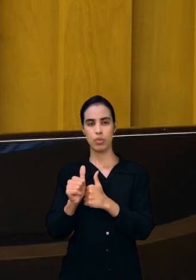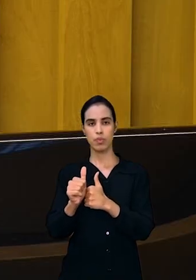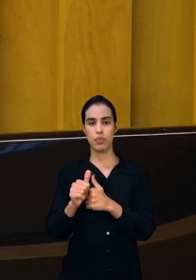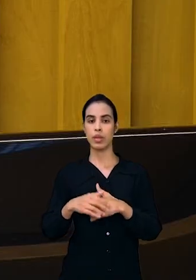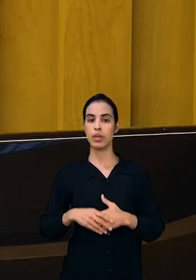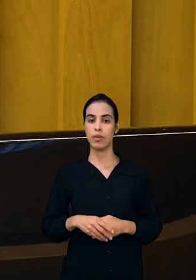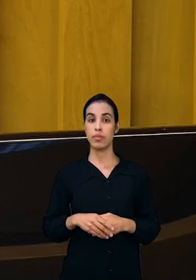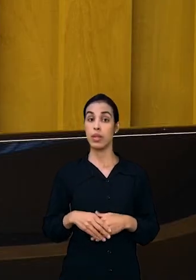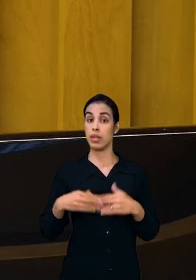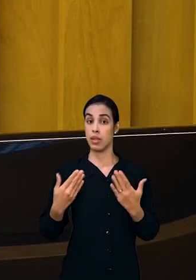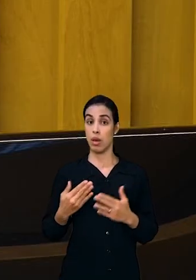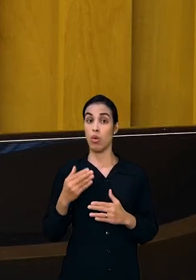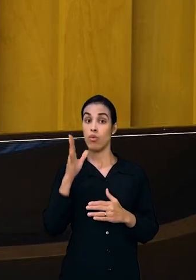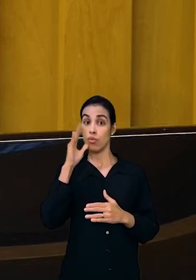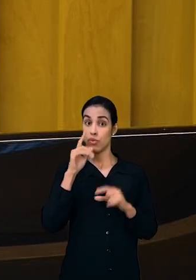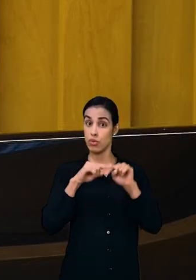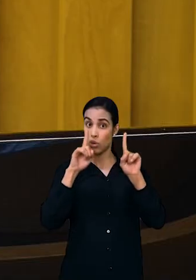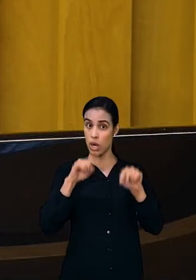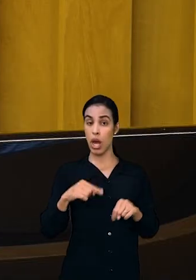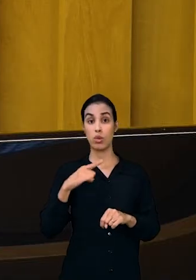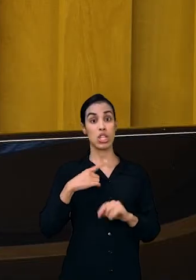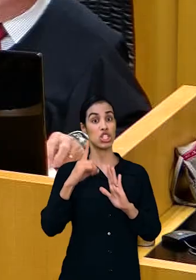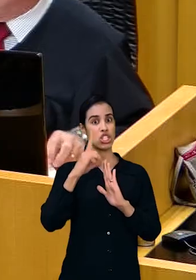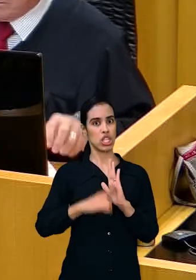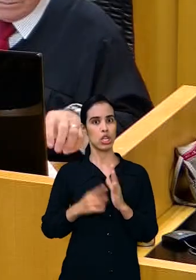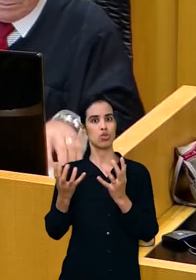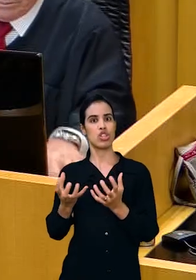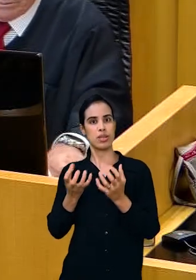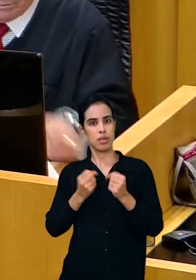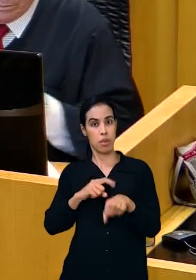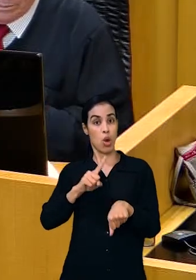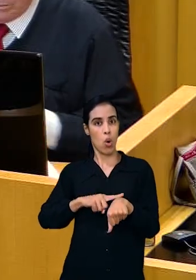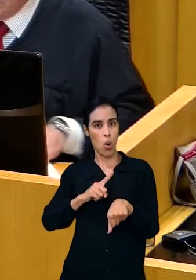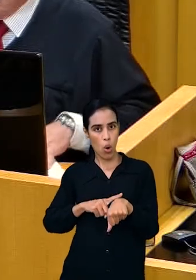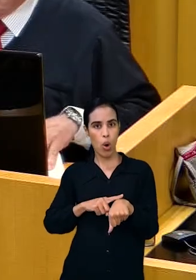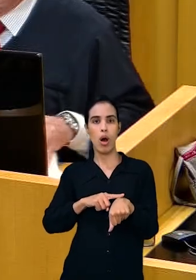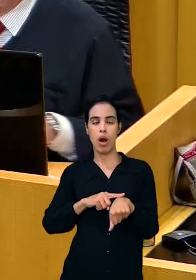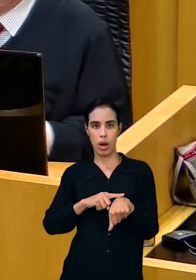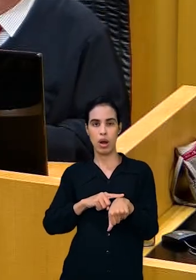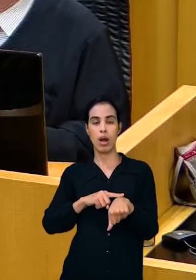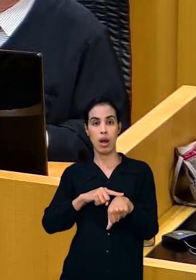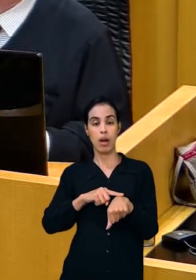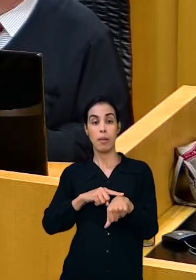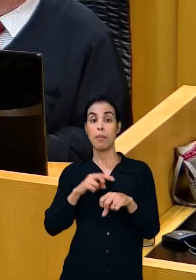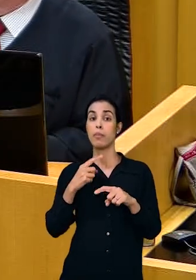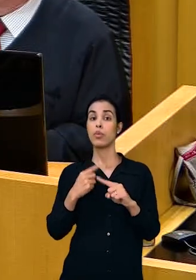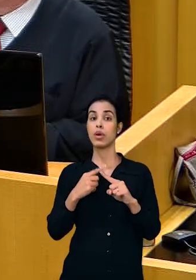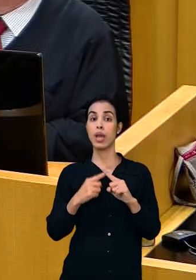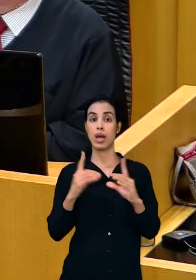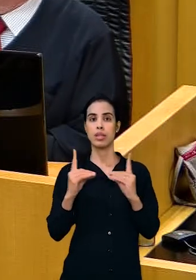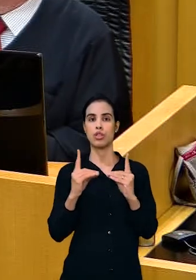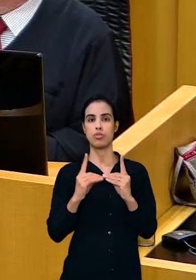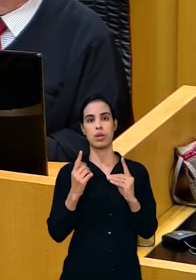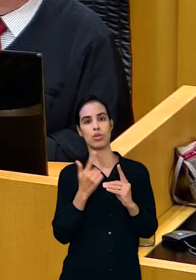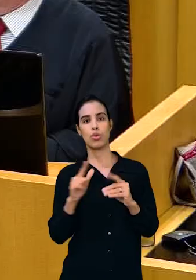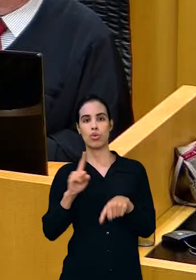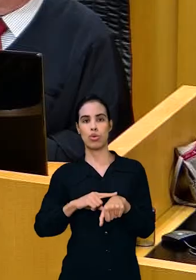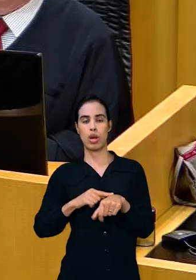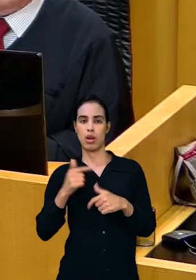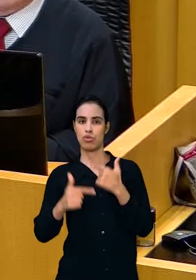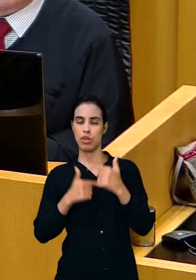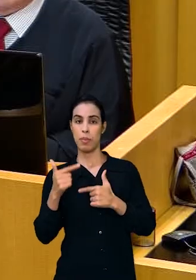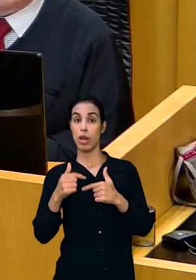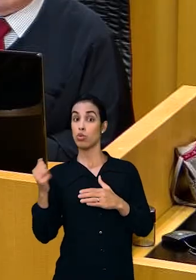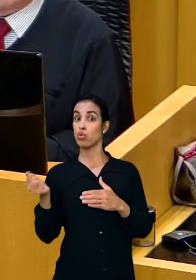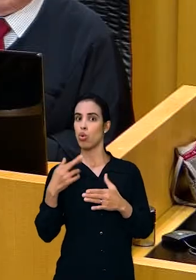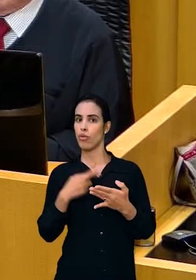colegiado. Por unanimidade, ficou reconhecido o direito do bancário de receber pelas horas em que permaneceu em sobreaviso. Não